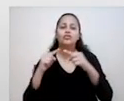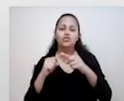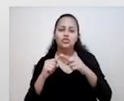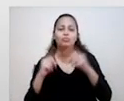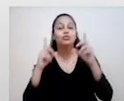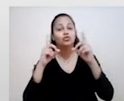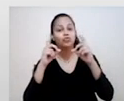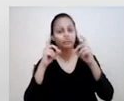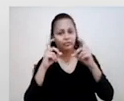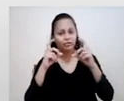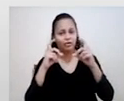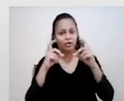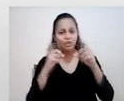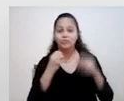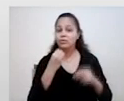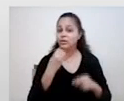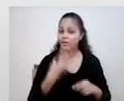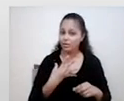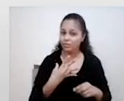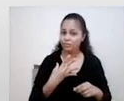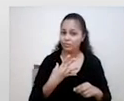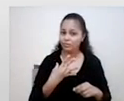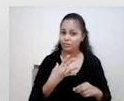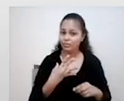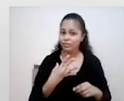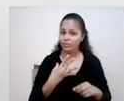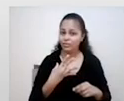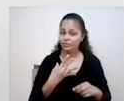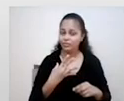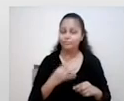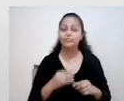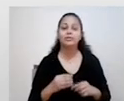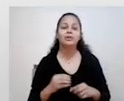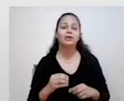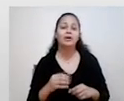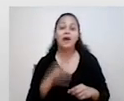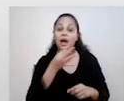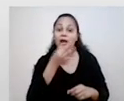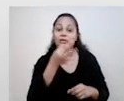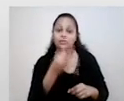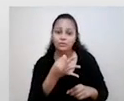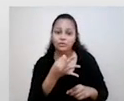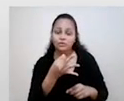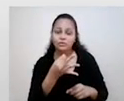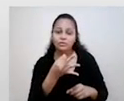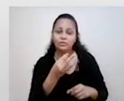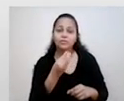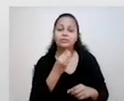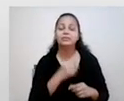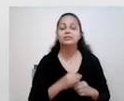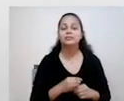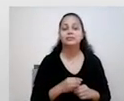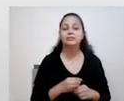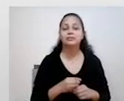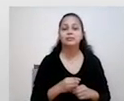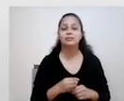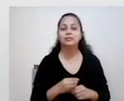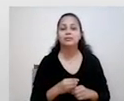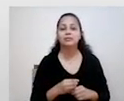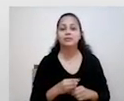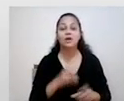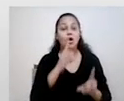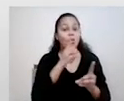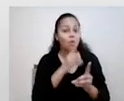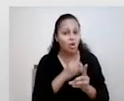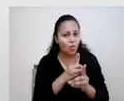de fotos que seria interessante você colocar, muitas, poucas, que sugestões você daria? Encontros, marcar encontro